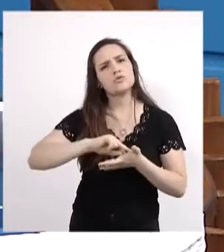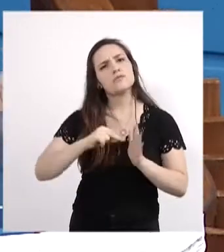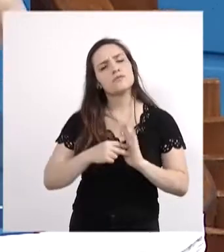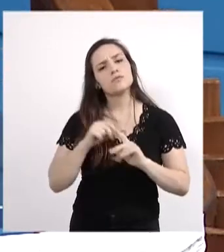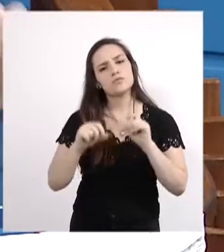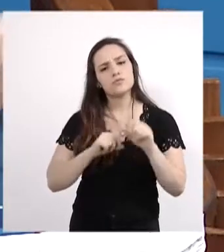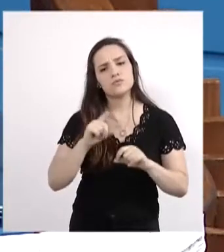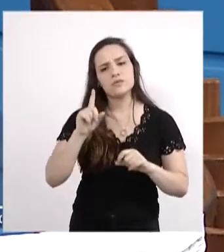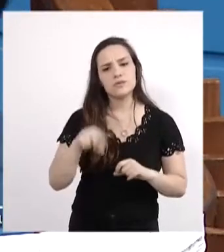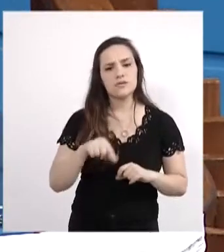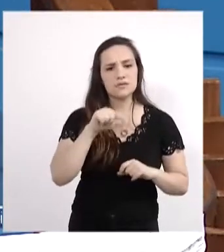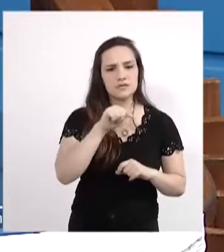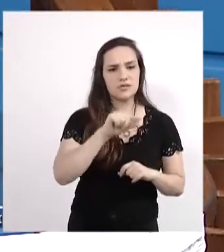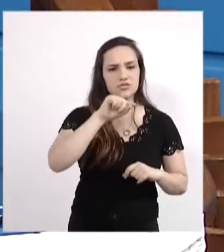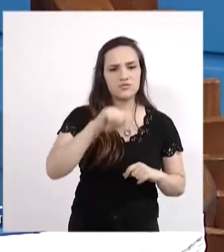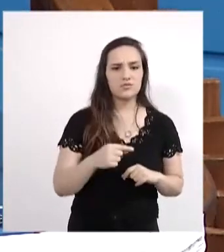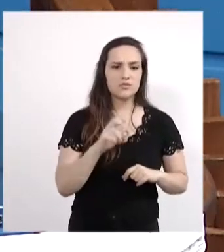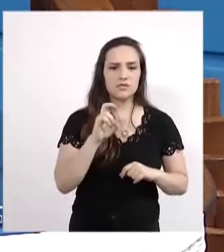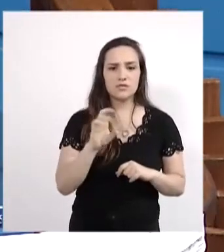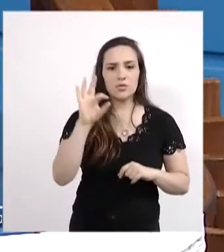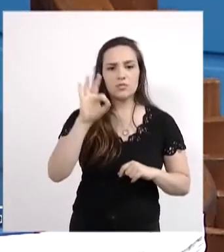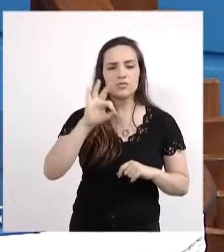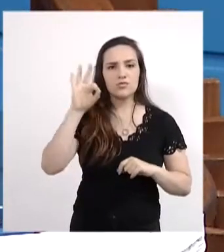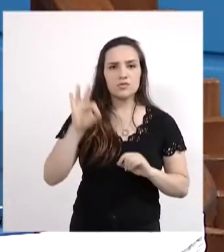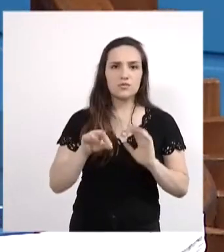7,5% da superfície do Brasil.